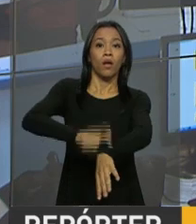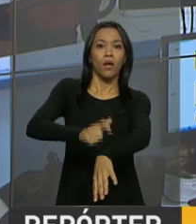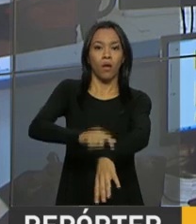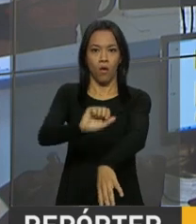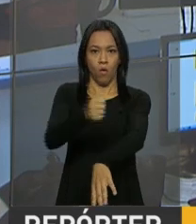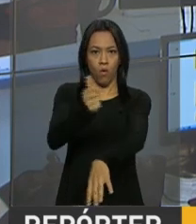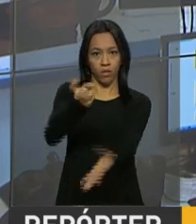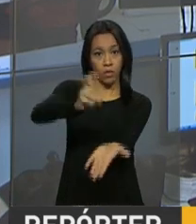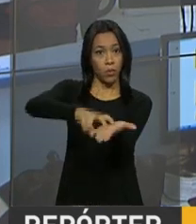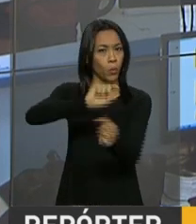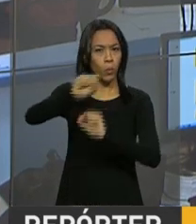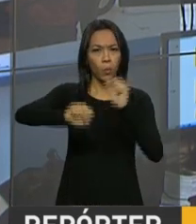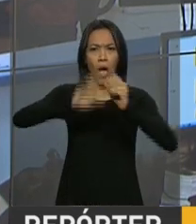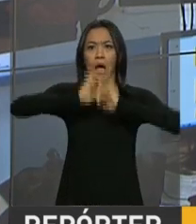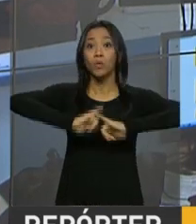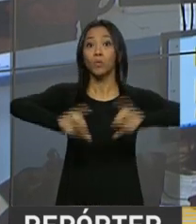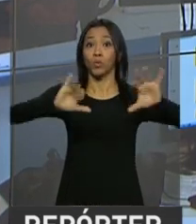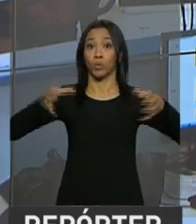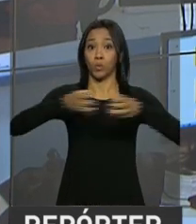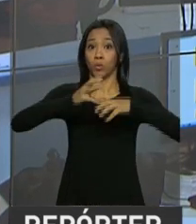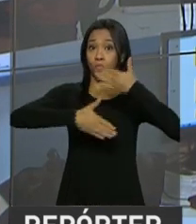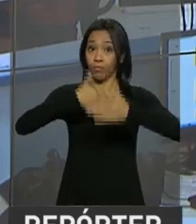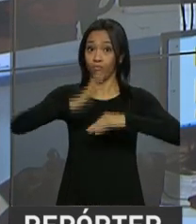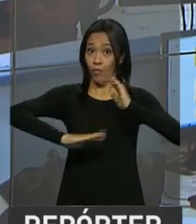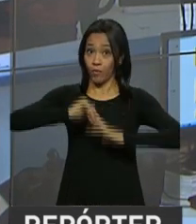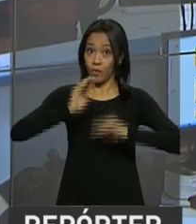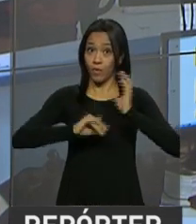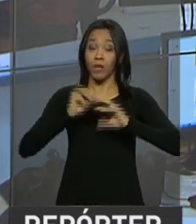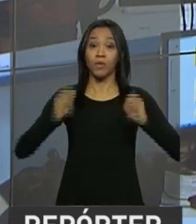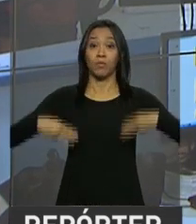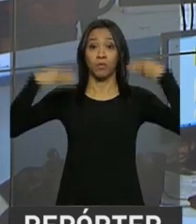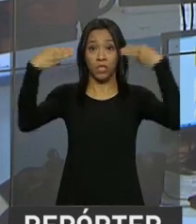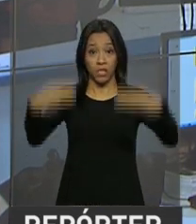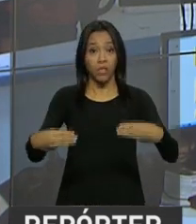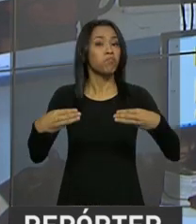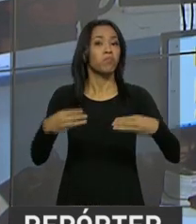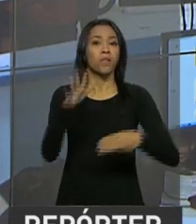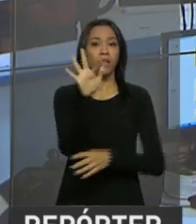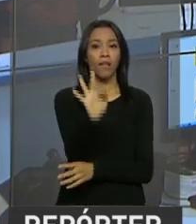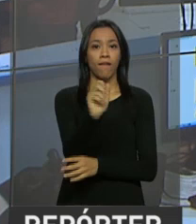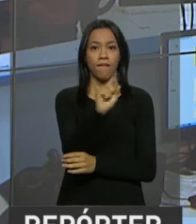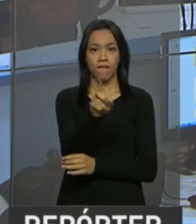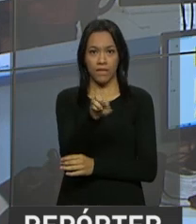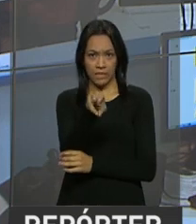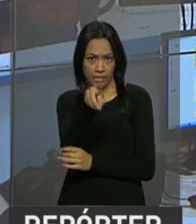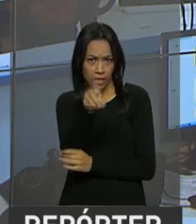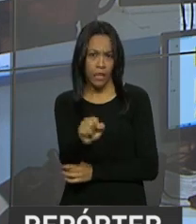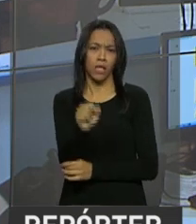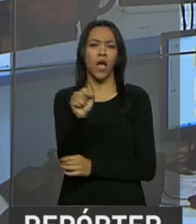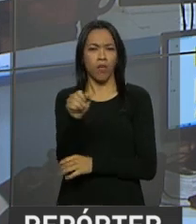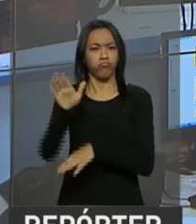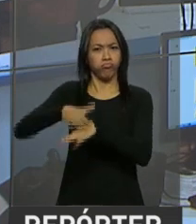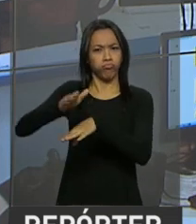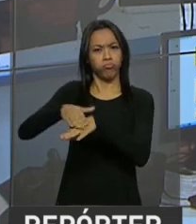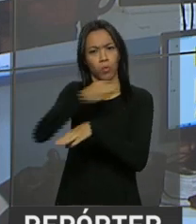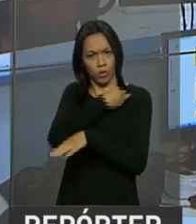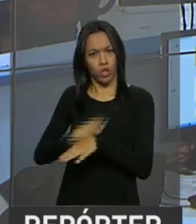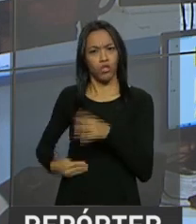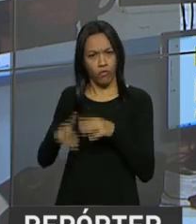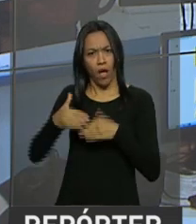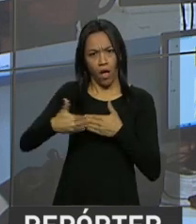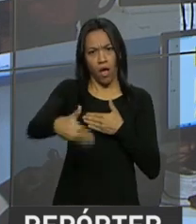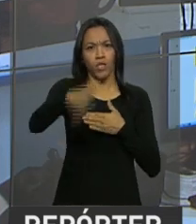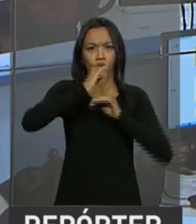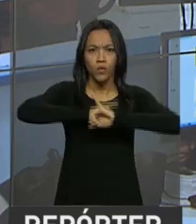da manhã o anúncio da equipe ministerial do Ministério da Fazenda o ministro Henrique Meirelles deve divulgar os nomes dos presidentes do Banco